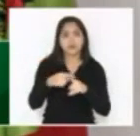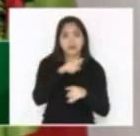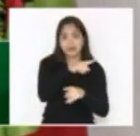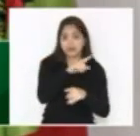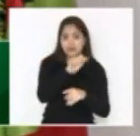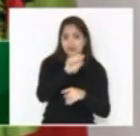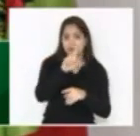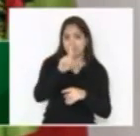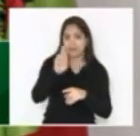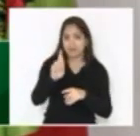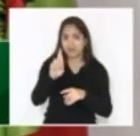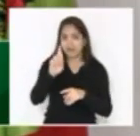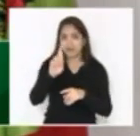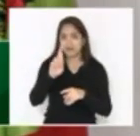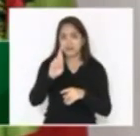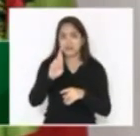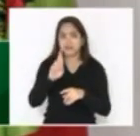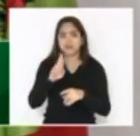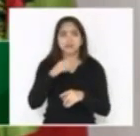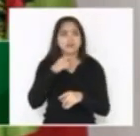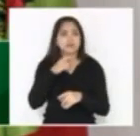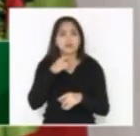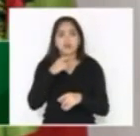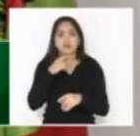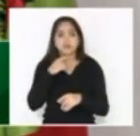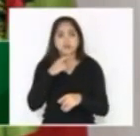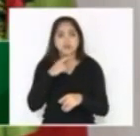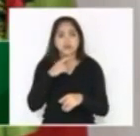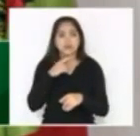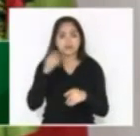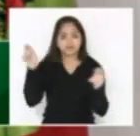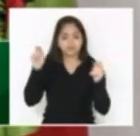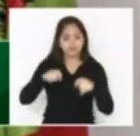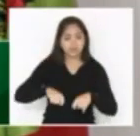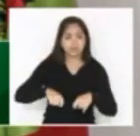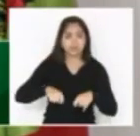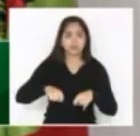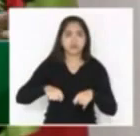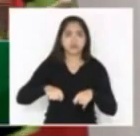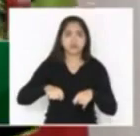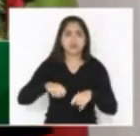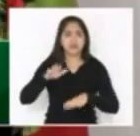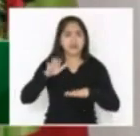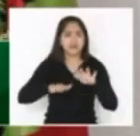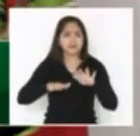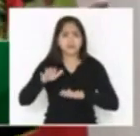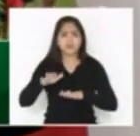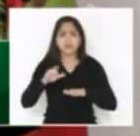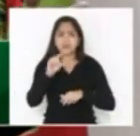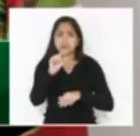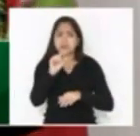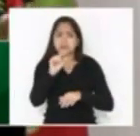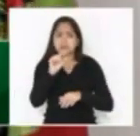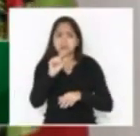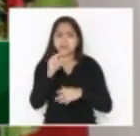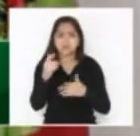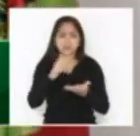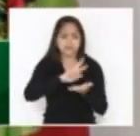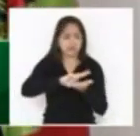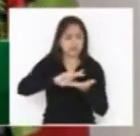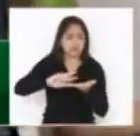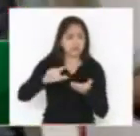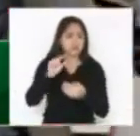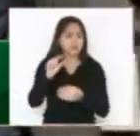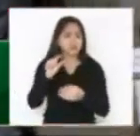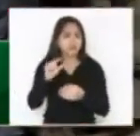tem permissão para fazer. Coisas pequenas, eu não vou entrar nem no bojo da discussão ampla, mas coisas